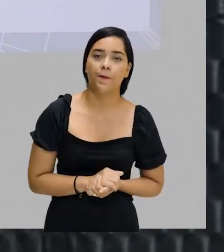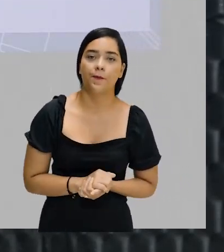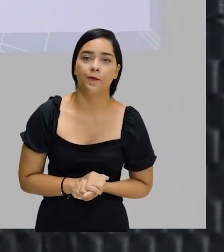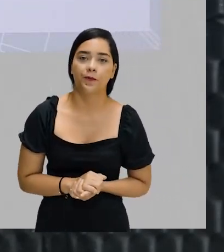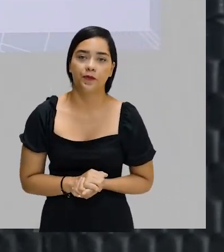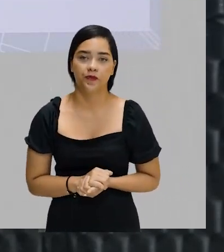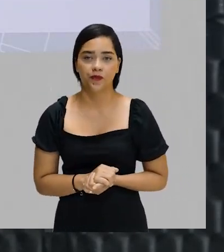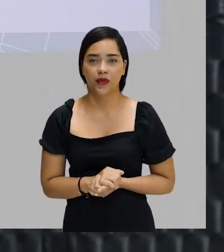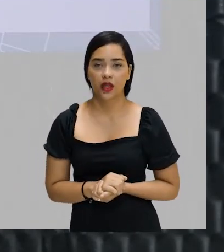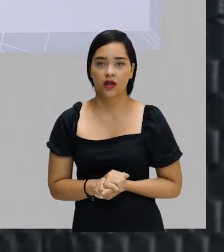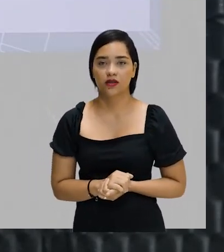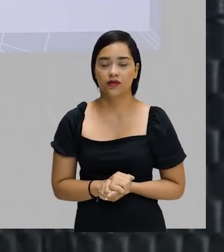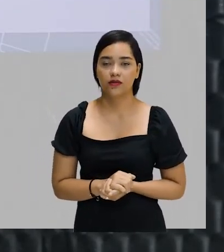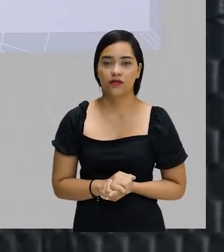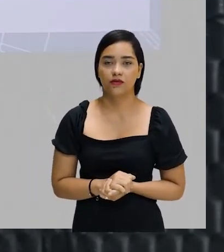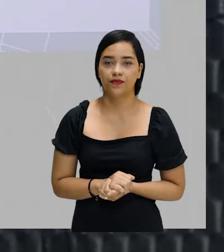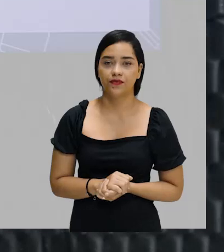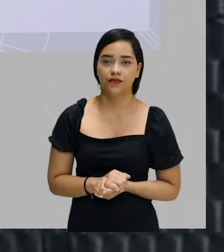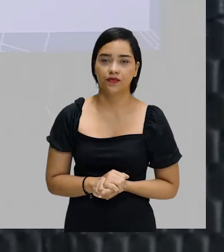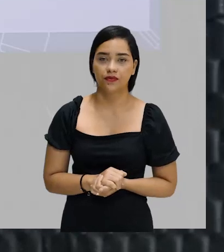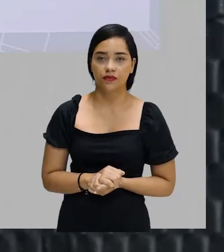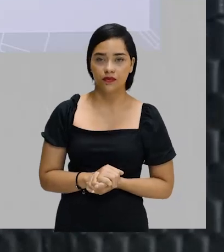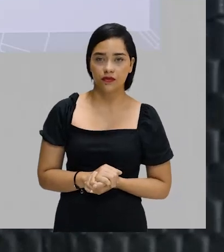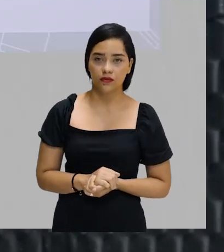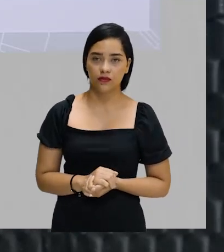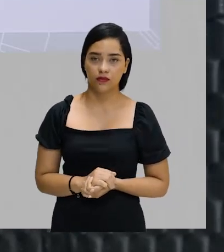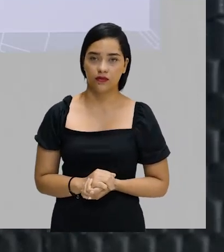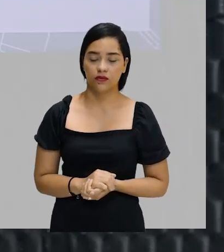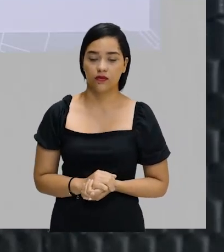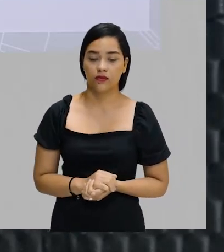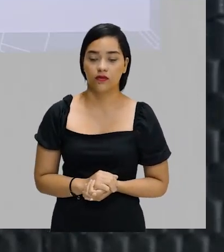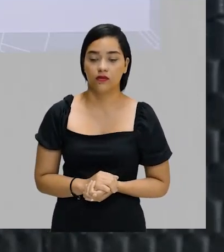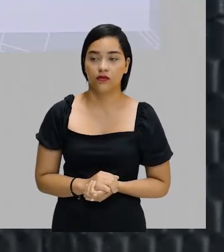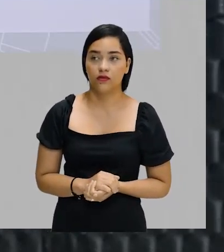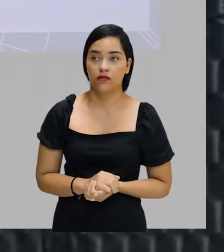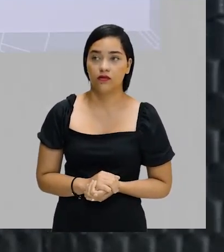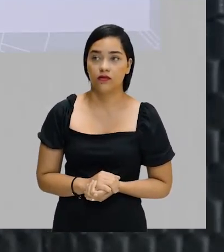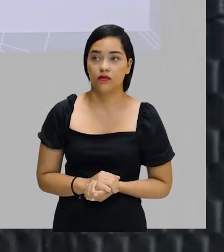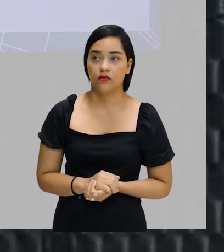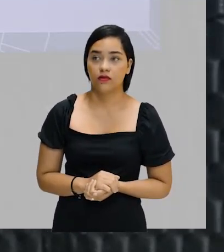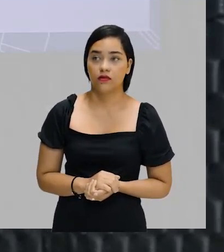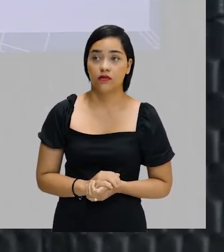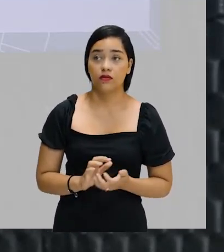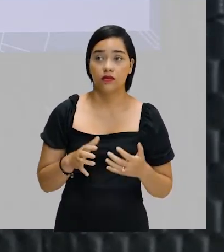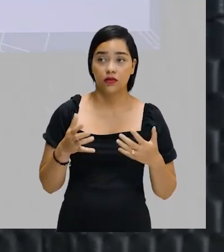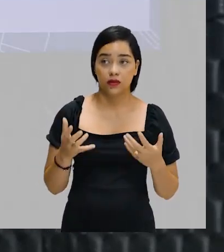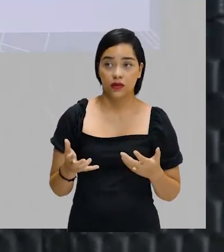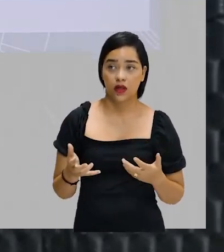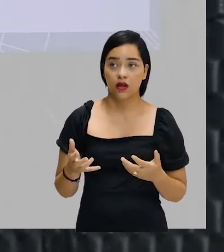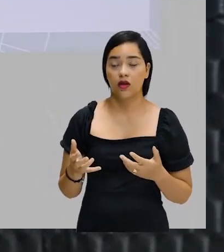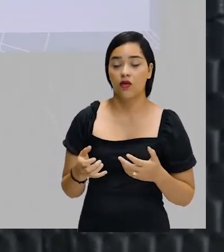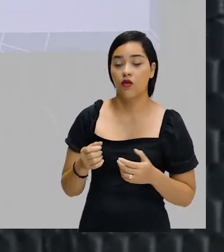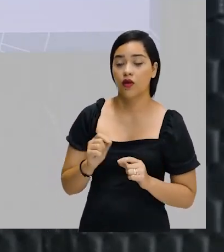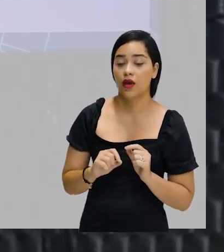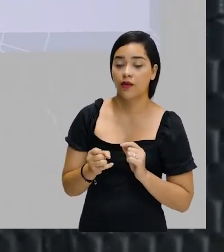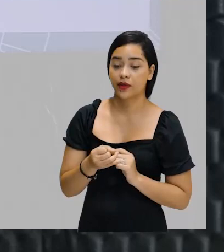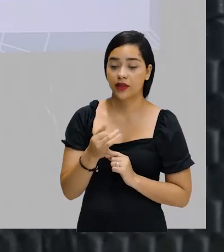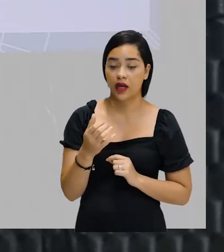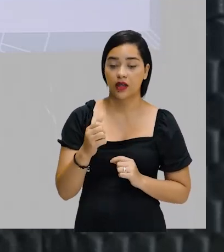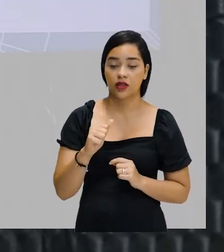informação, o número de átomos deve permanecer constante. Então, a quantidade de